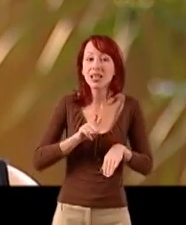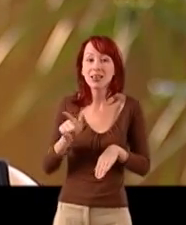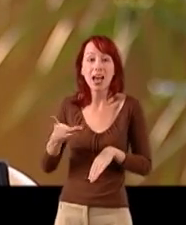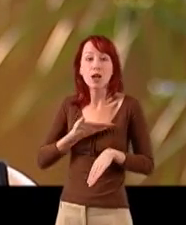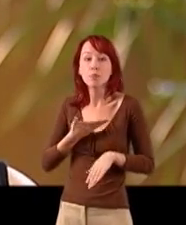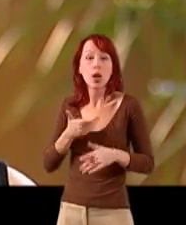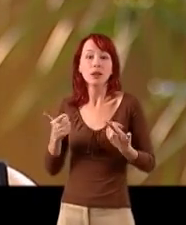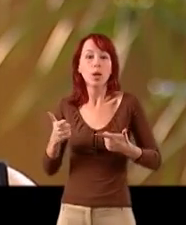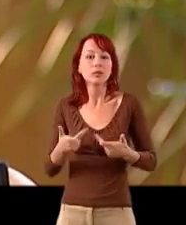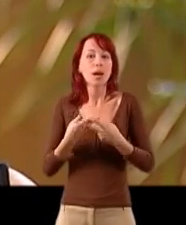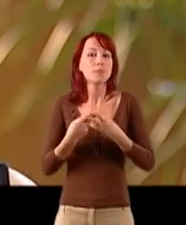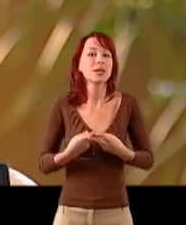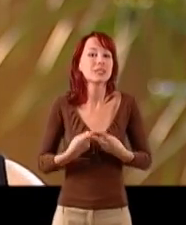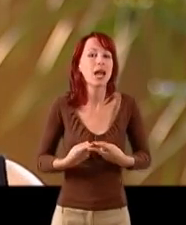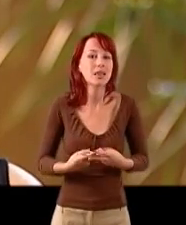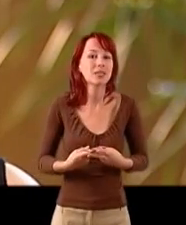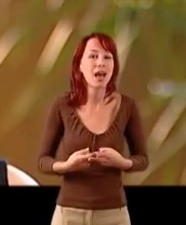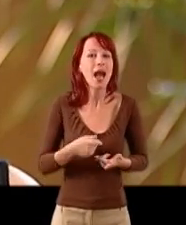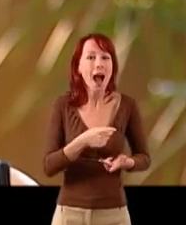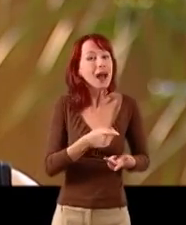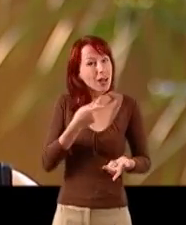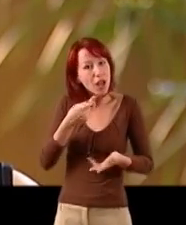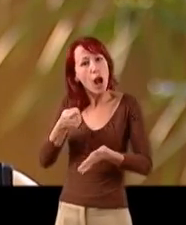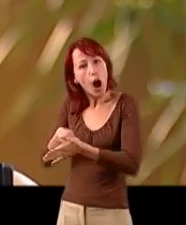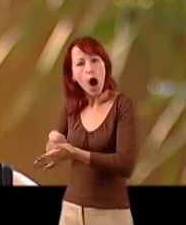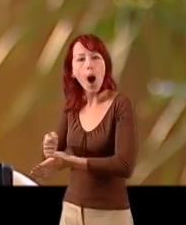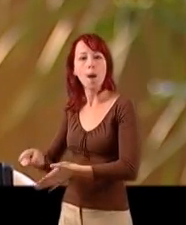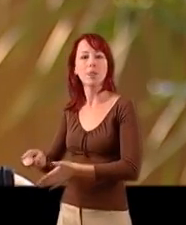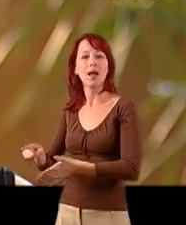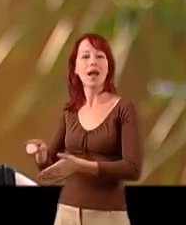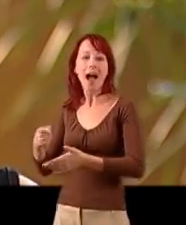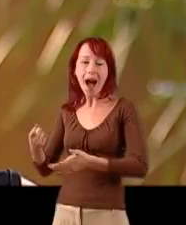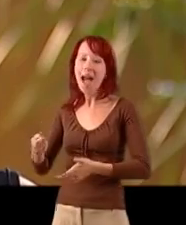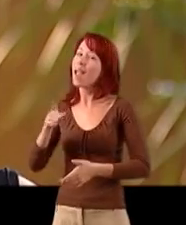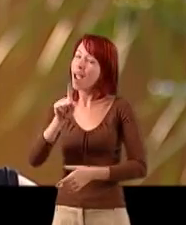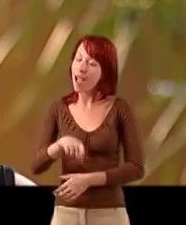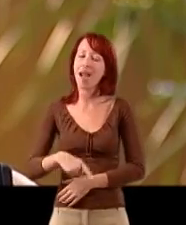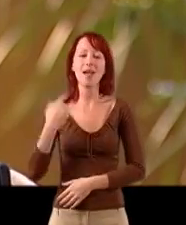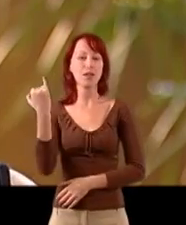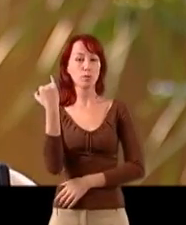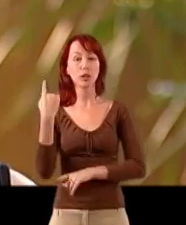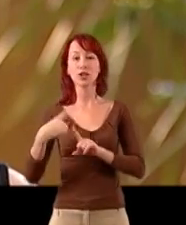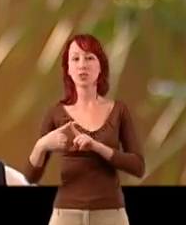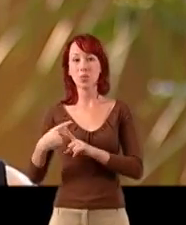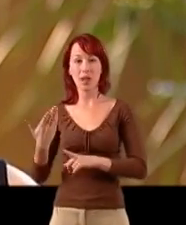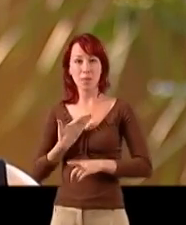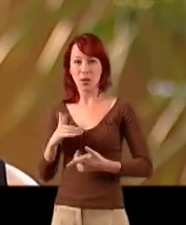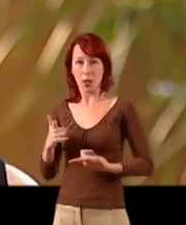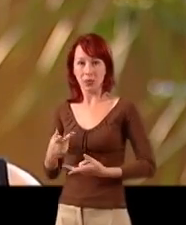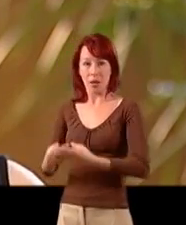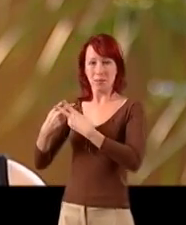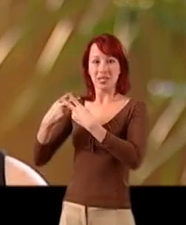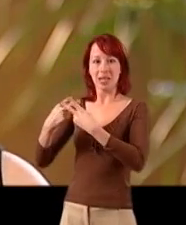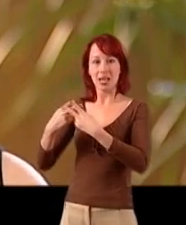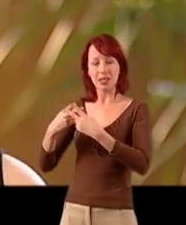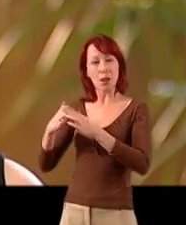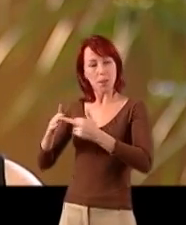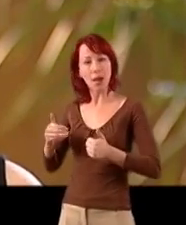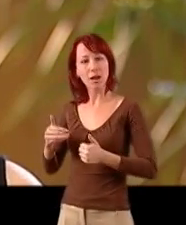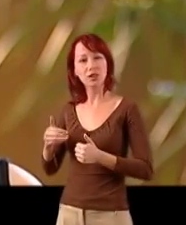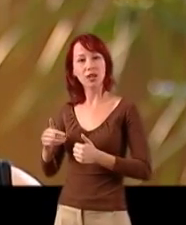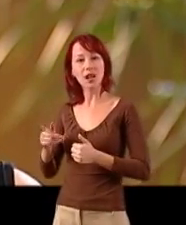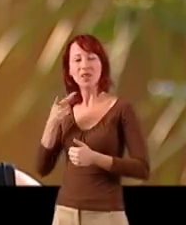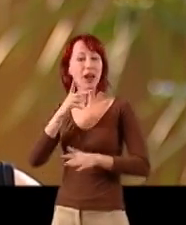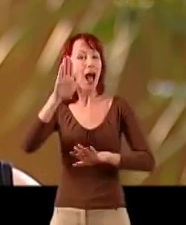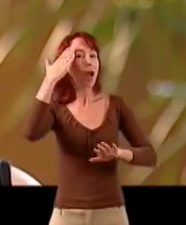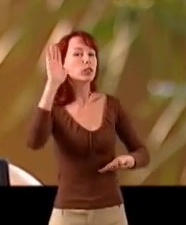paciência e vai cobrar mais dele. Essa cobrança é importante também. Na hora que o amigo perde a paciência com ele e pede, fala que